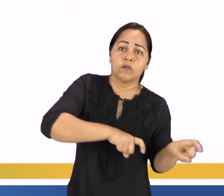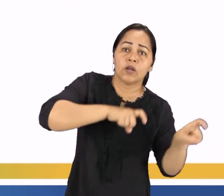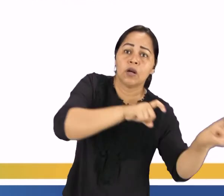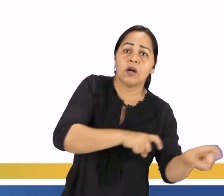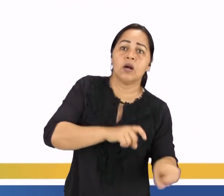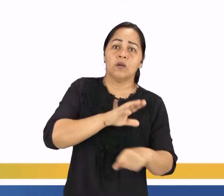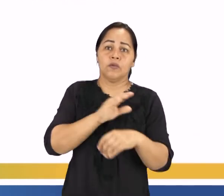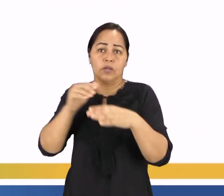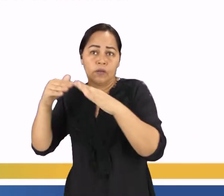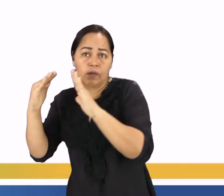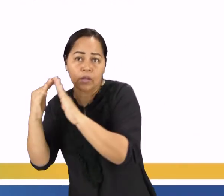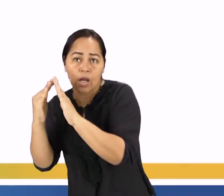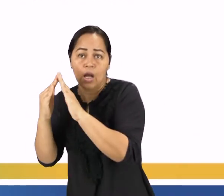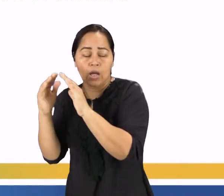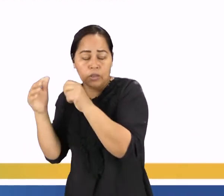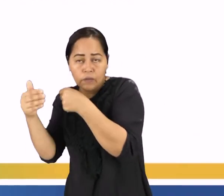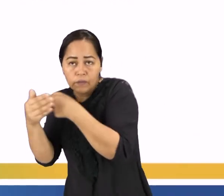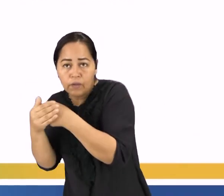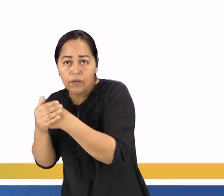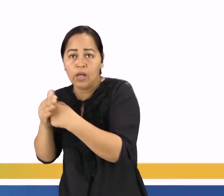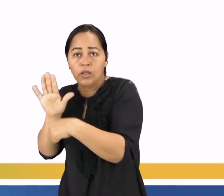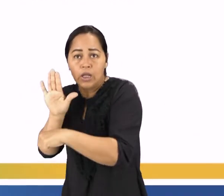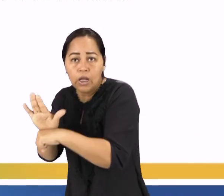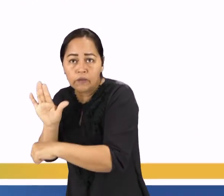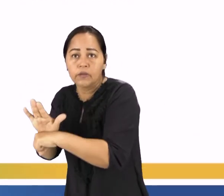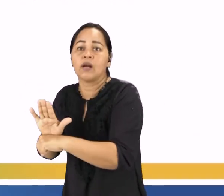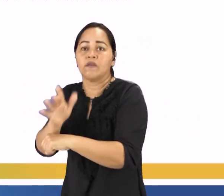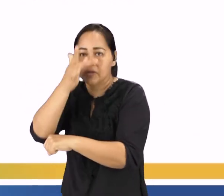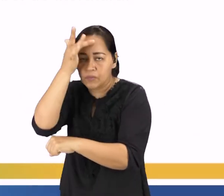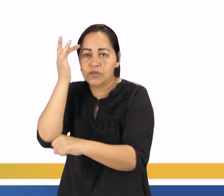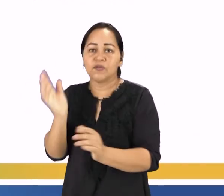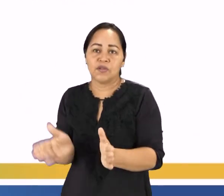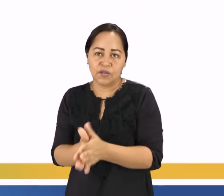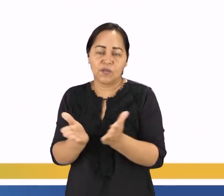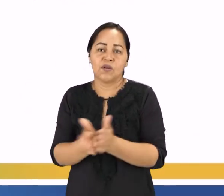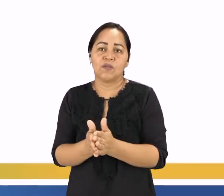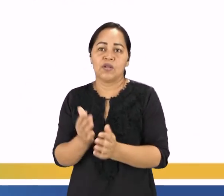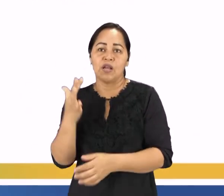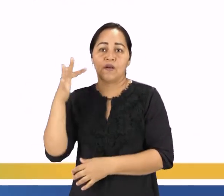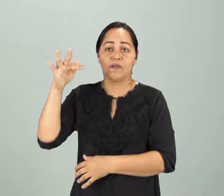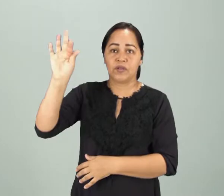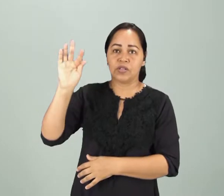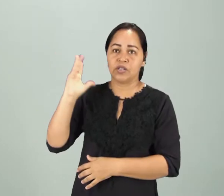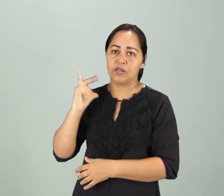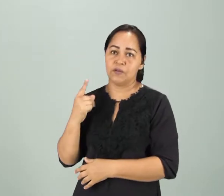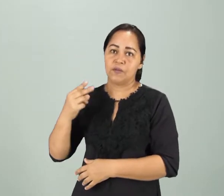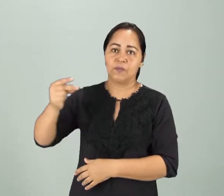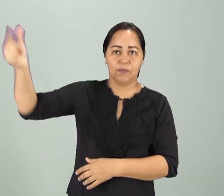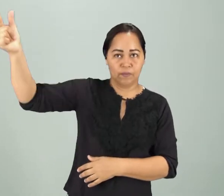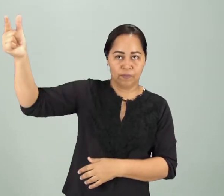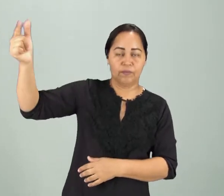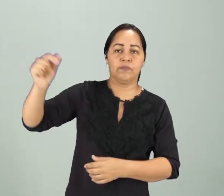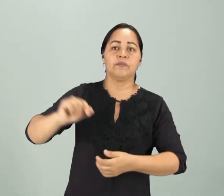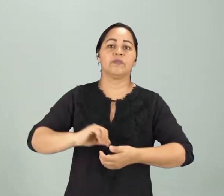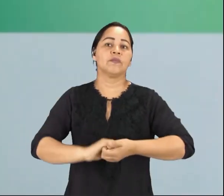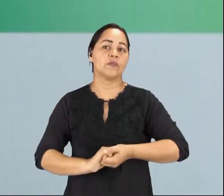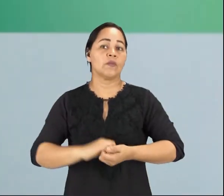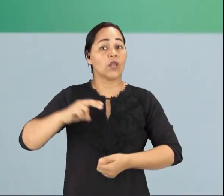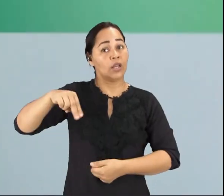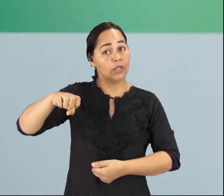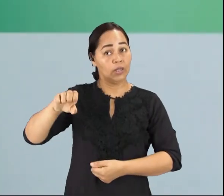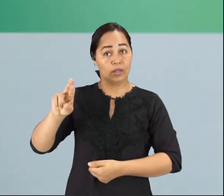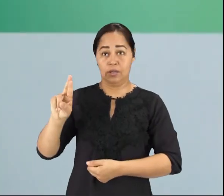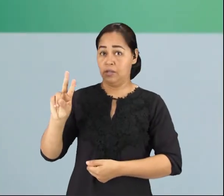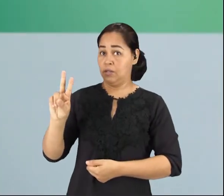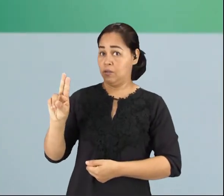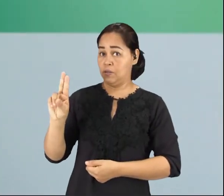se abrigava dentro de algumas casas até conseguir essa passagem que o levou para a França. Neruda